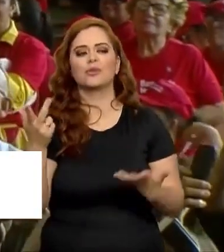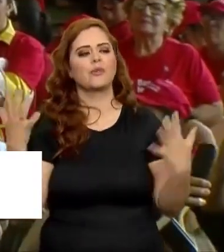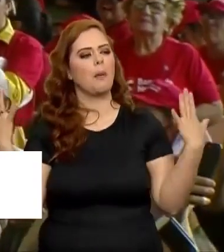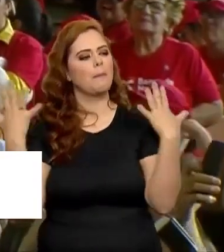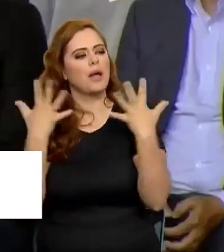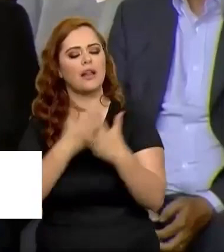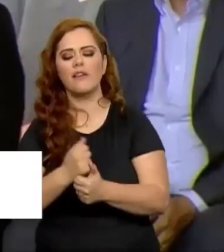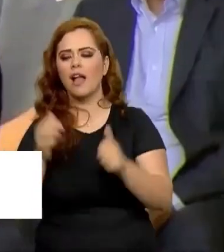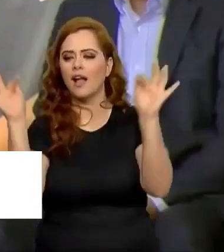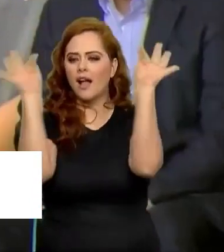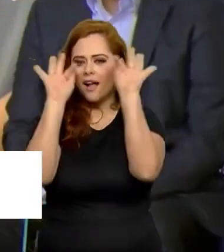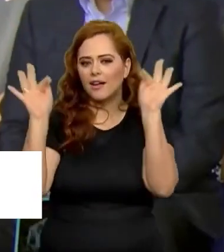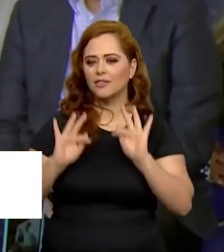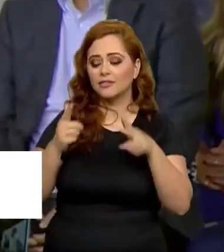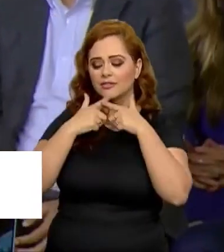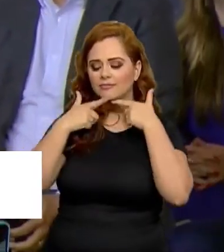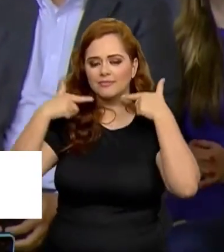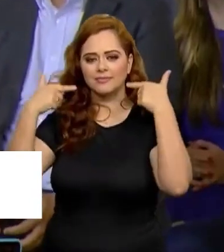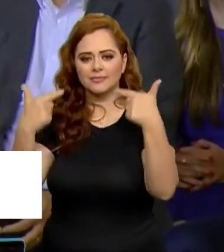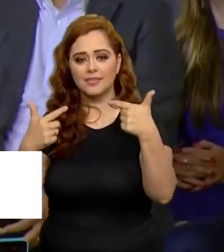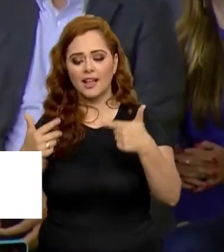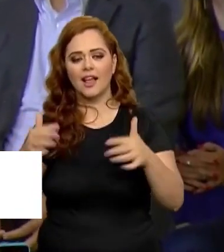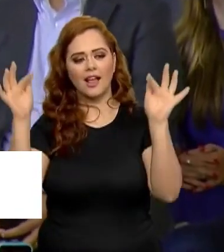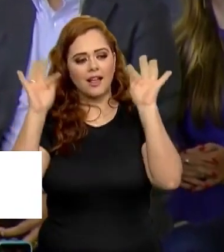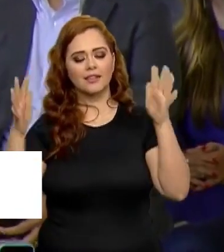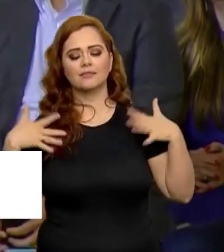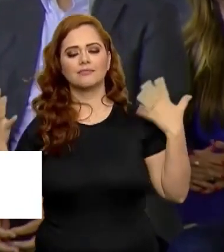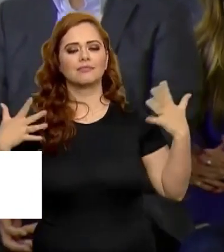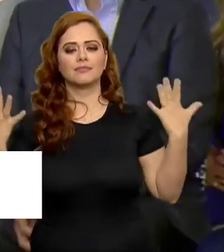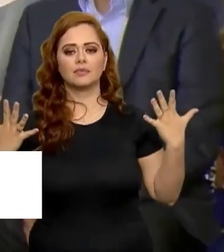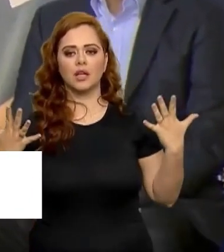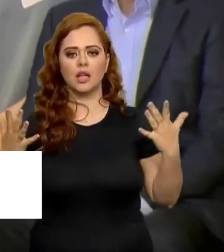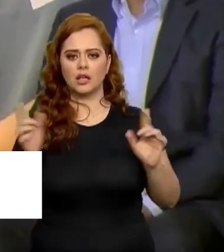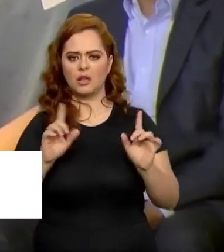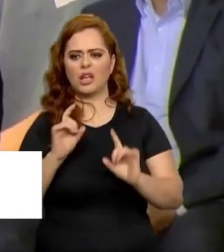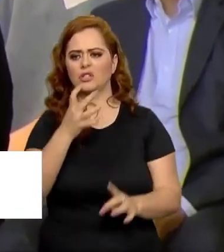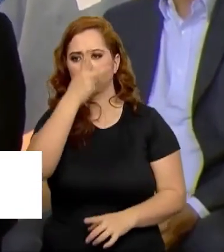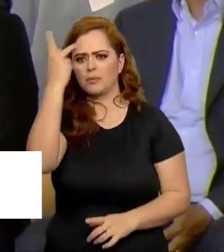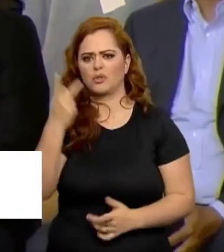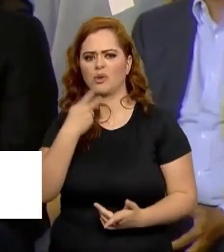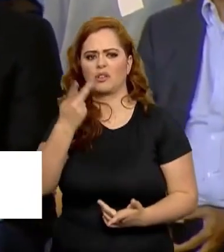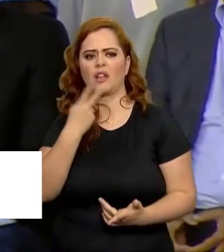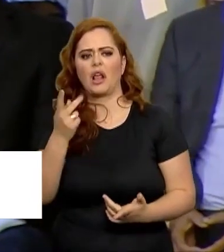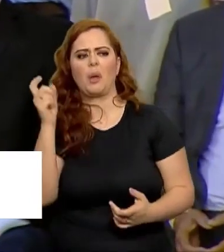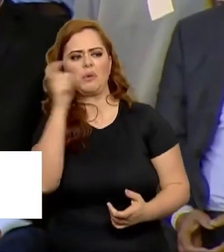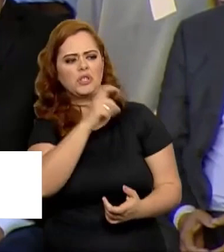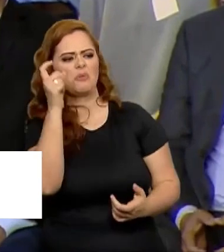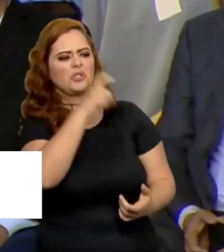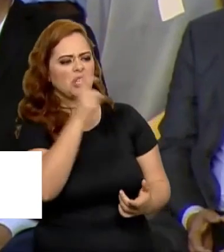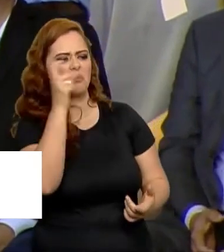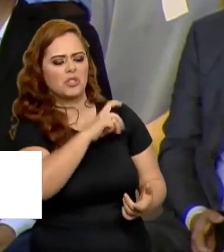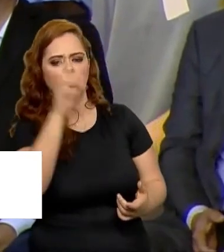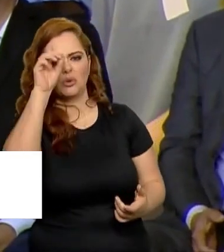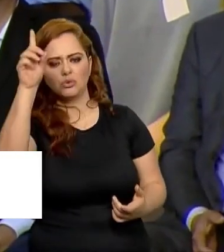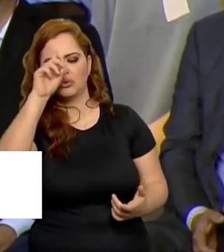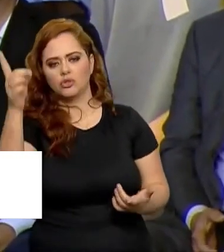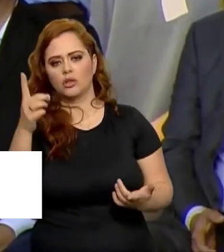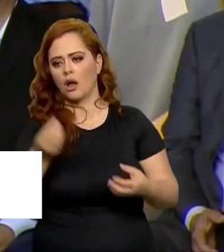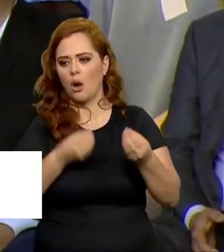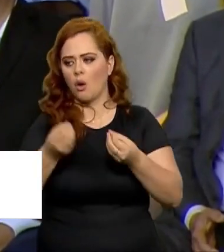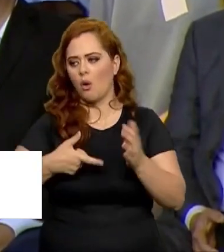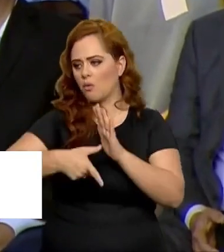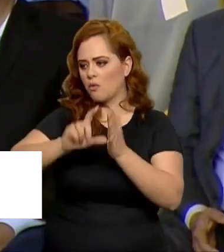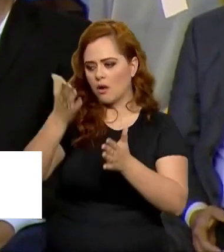mundo com a cara feliz, sorrindo, alegre. Não é todo mundo fazendo fakes, contando mentira todo dia, como se contava no